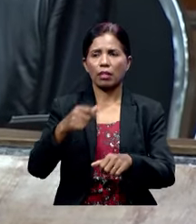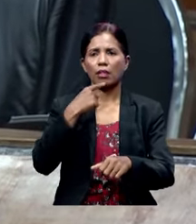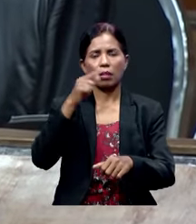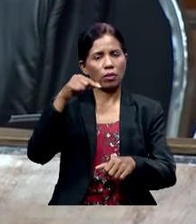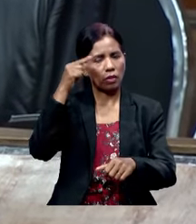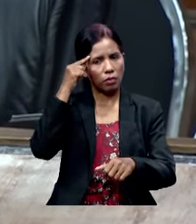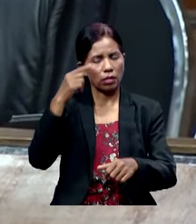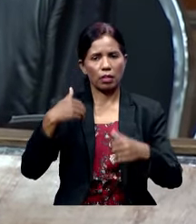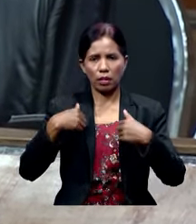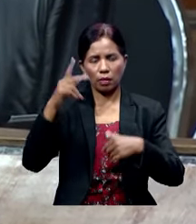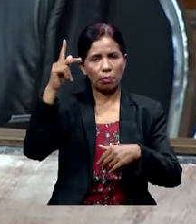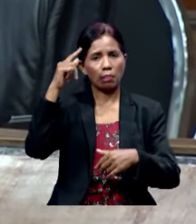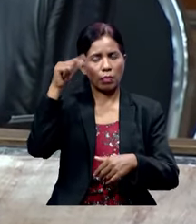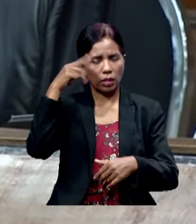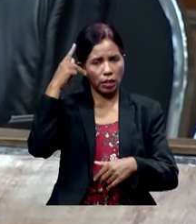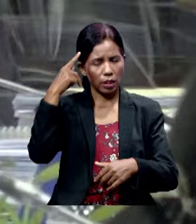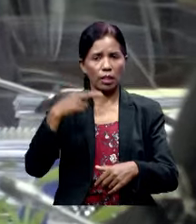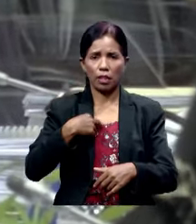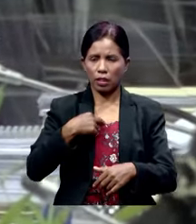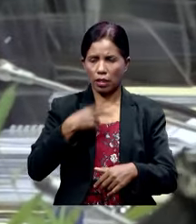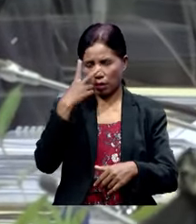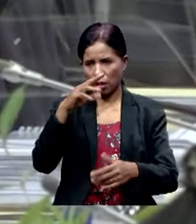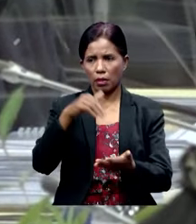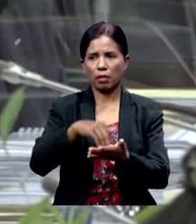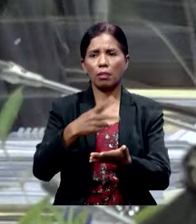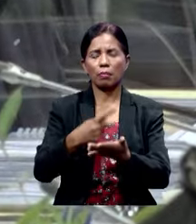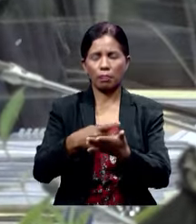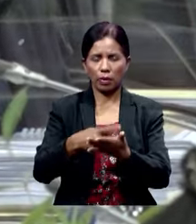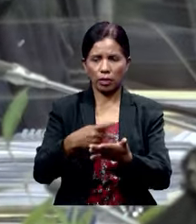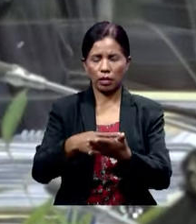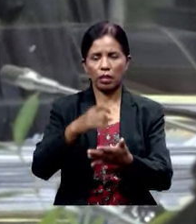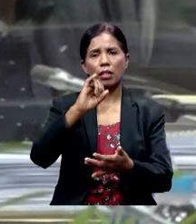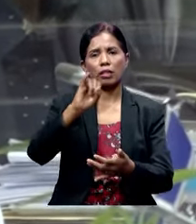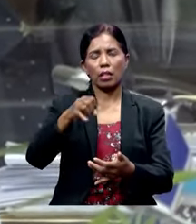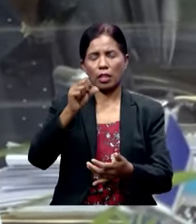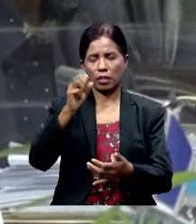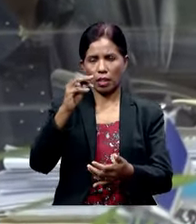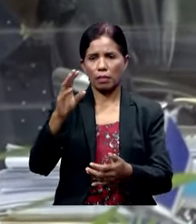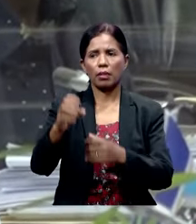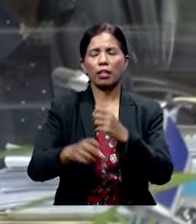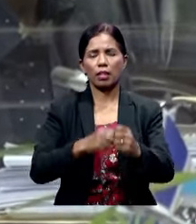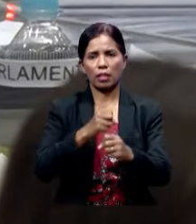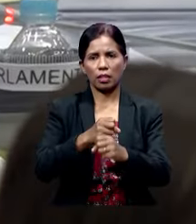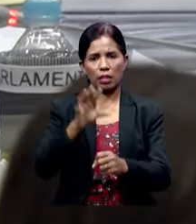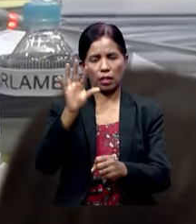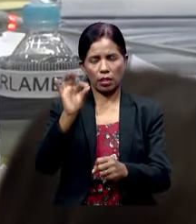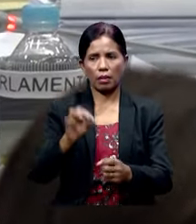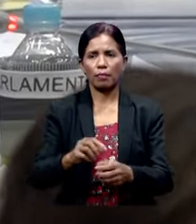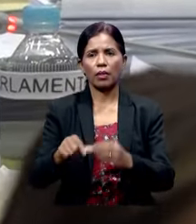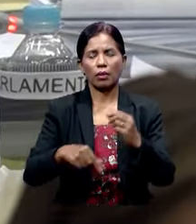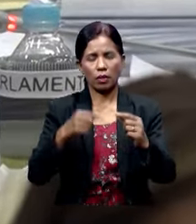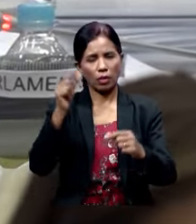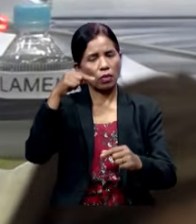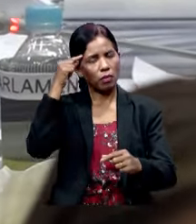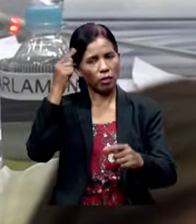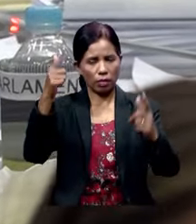guverno da sia ihania politika rasik atu halo avaliasaung ba projetu GSM durante investimento iha tinang sia nilaran. No guverno mai